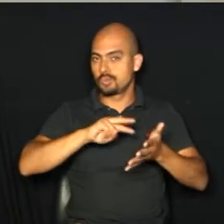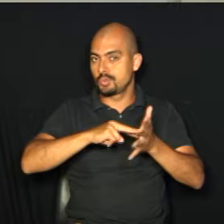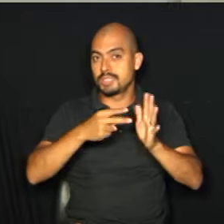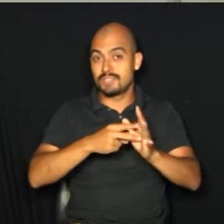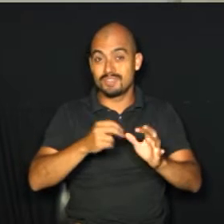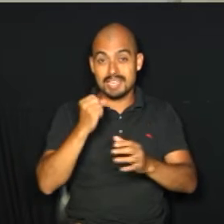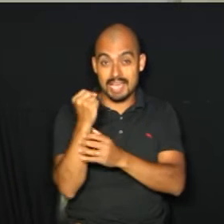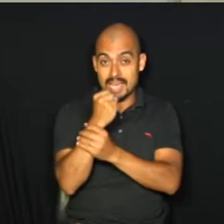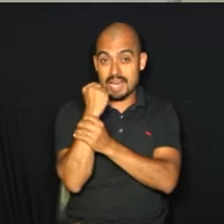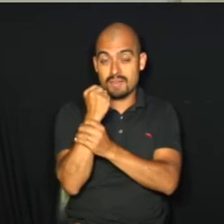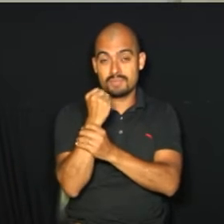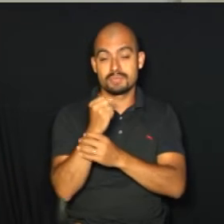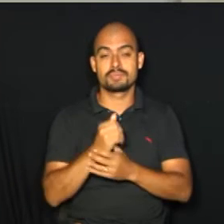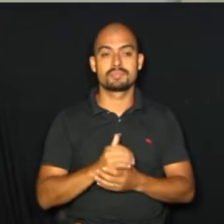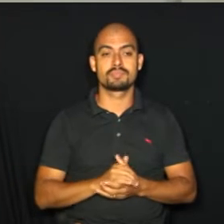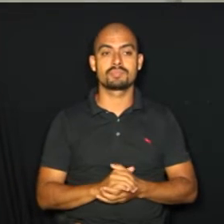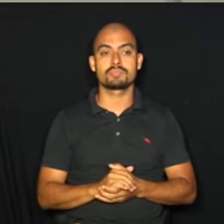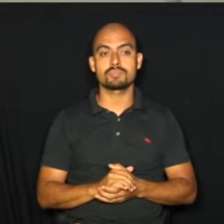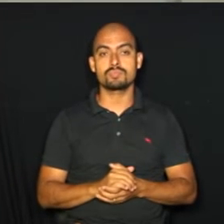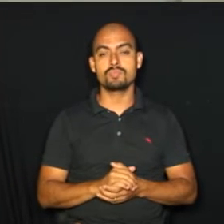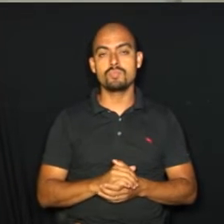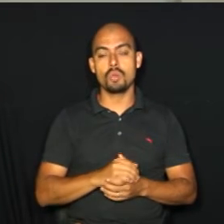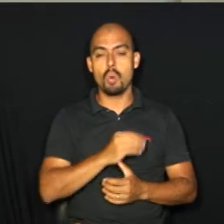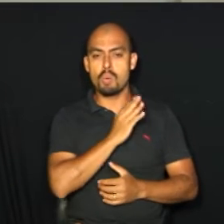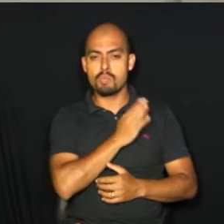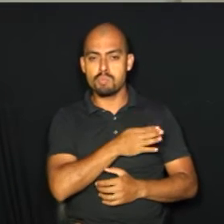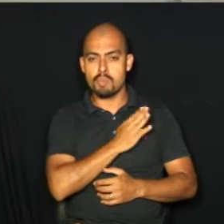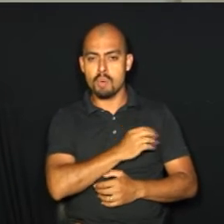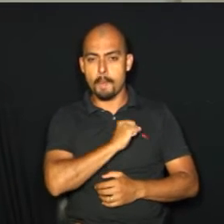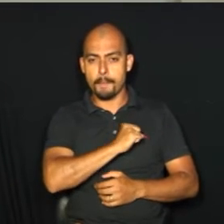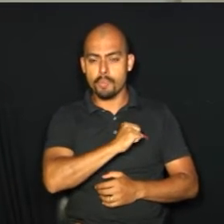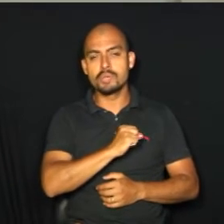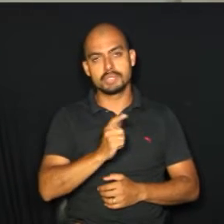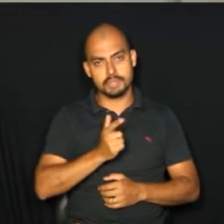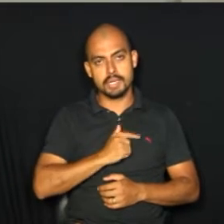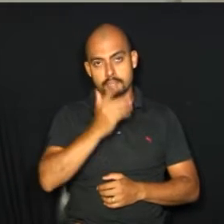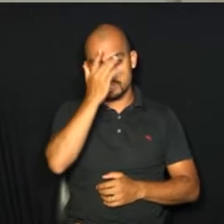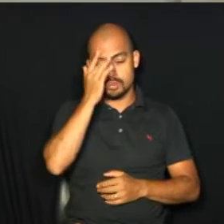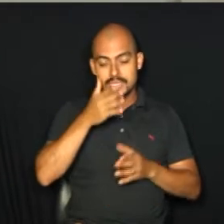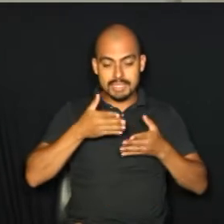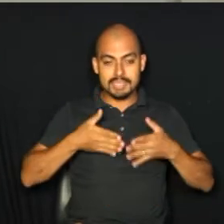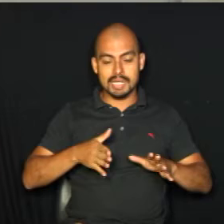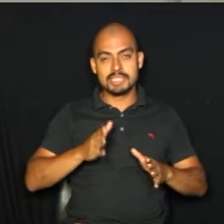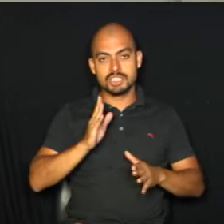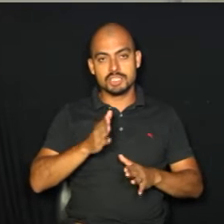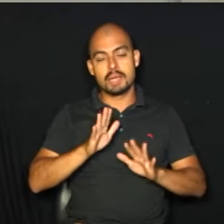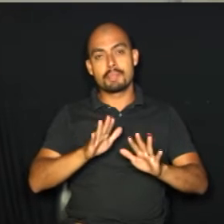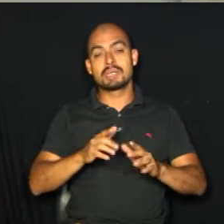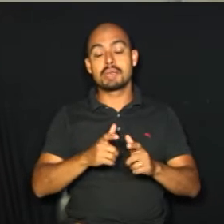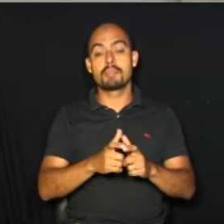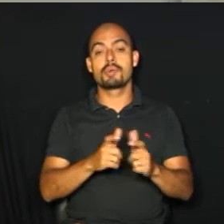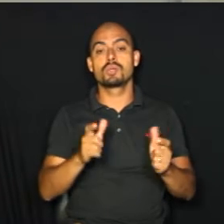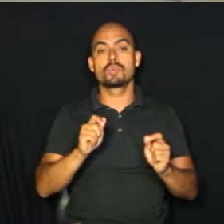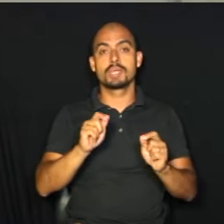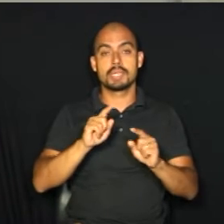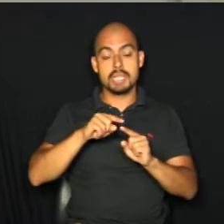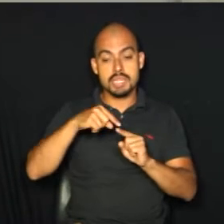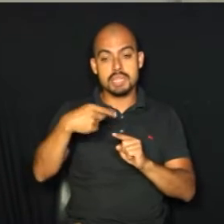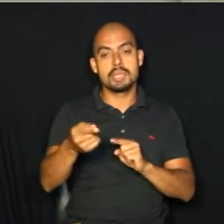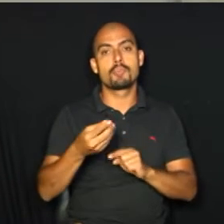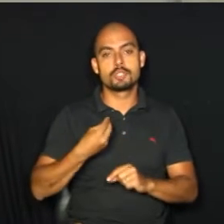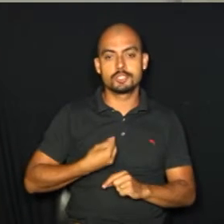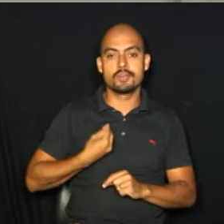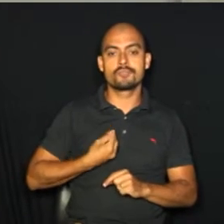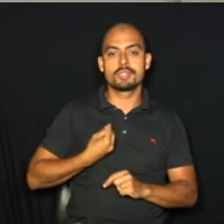gravidade da retire algumas arritmias existem desde o nascimento da pessoa mas a maioria delas aparecem durante a